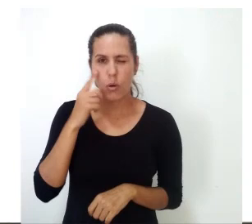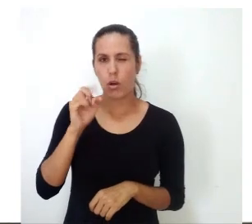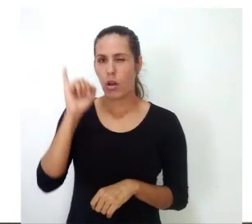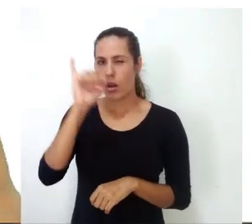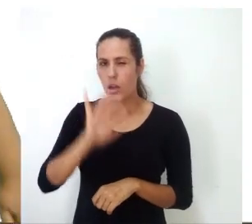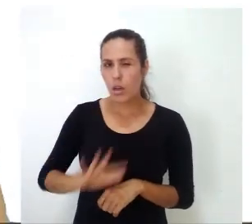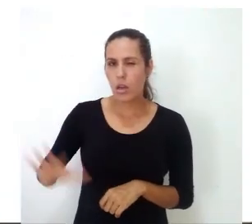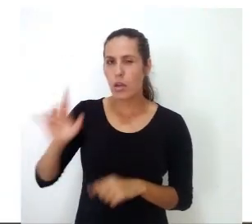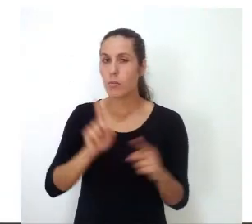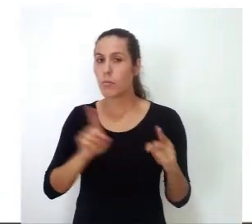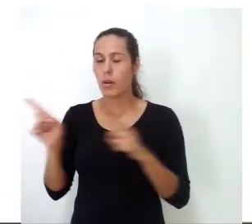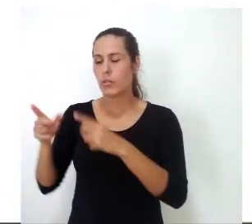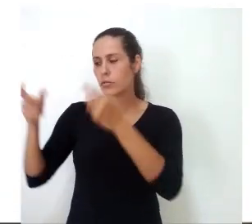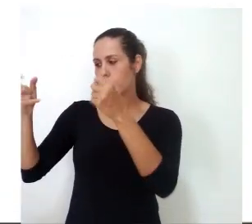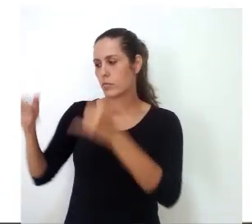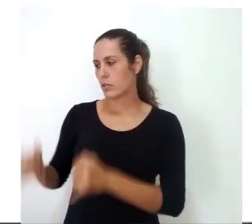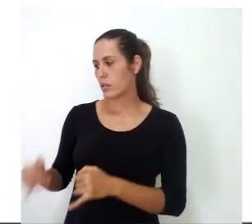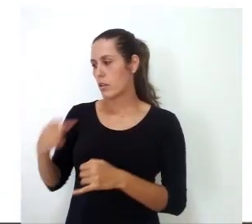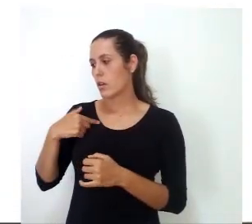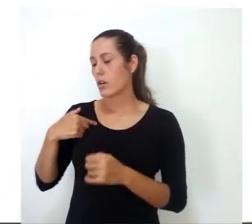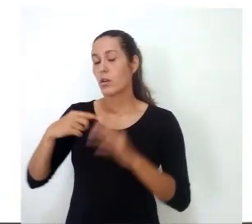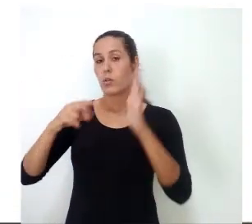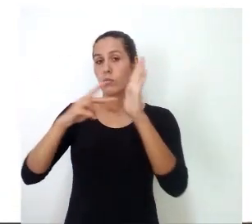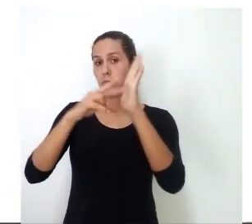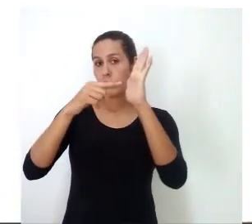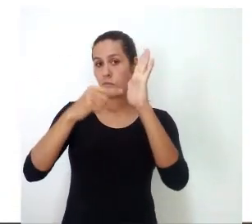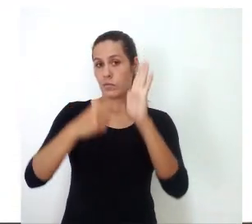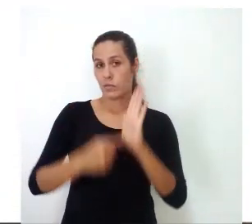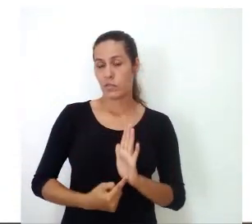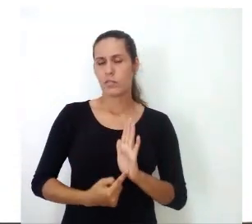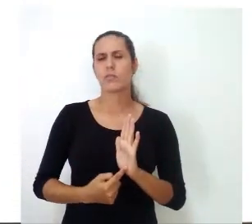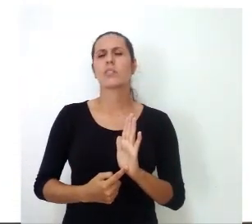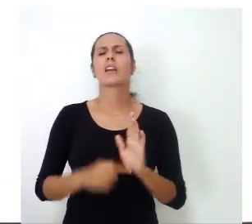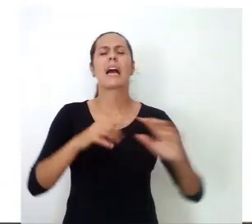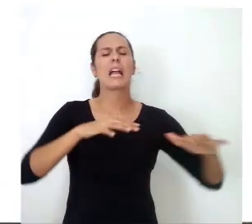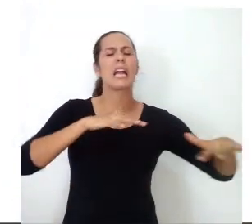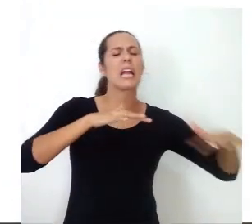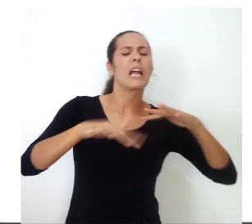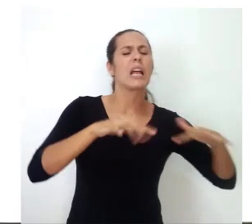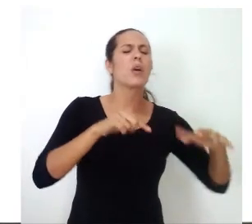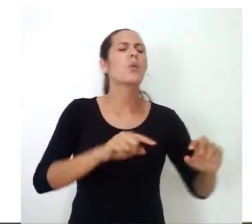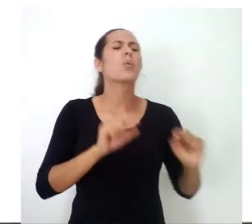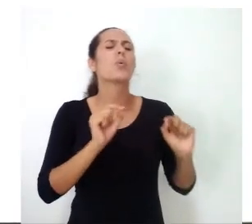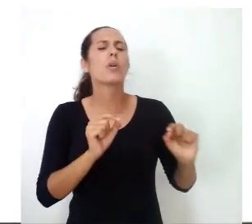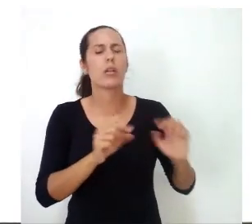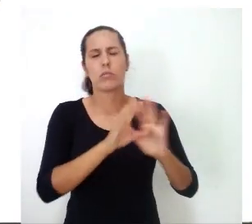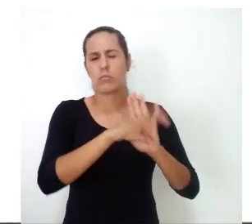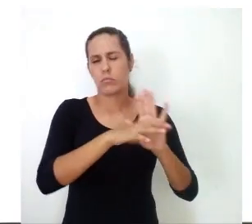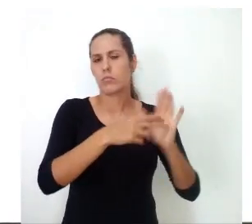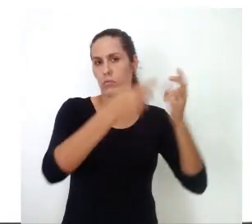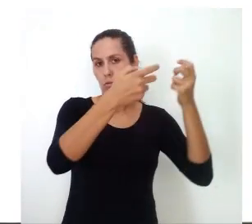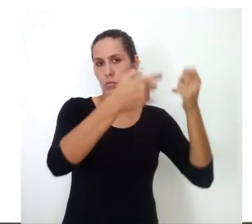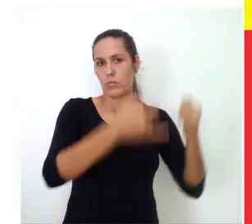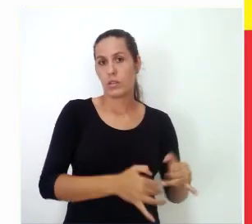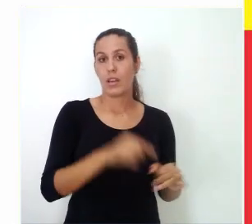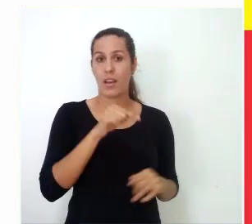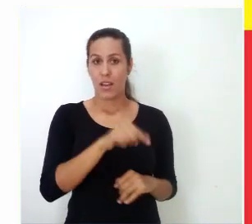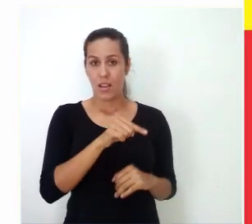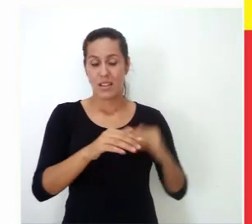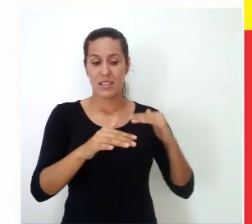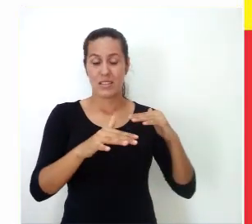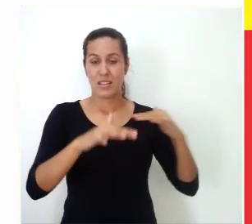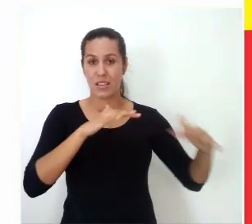ano. Olhando a imagem, Dantas colocou a definição do que seria terremotos.